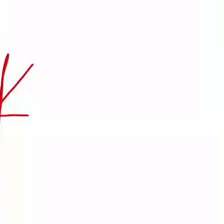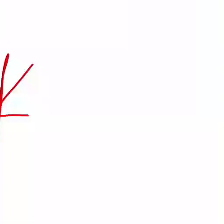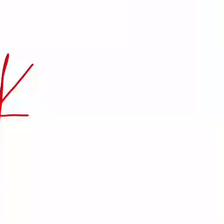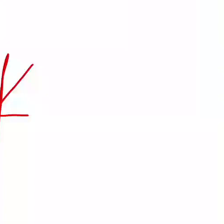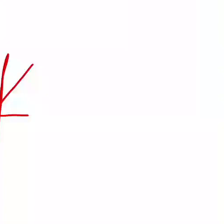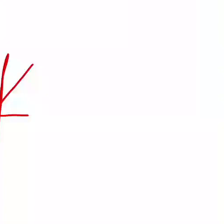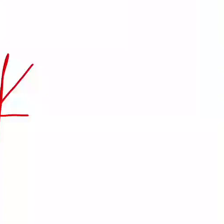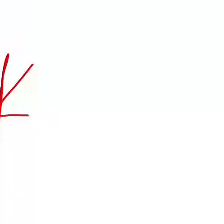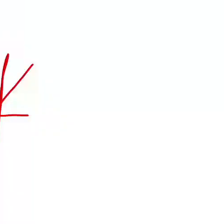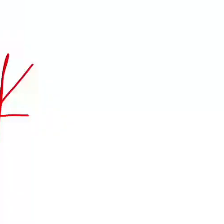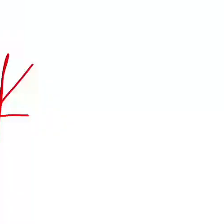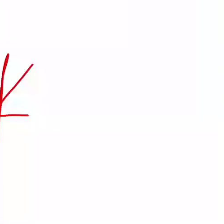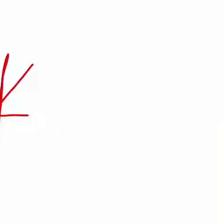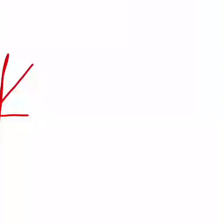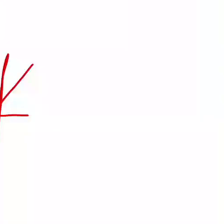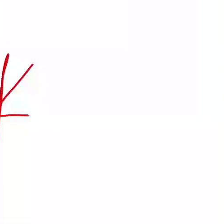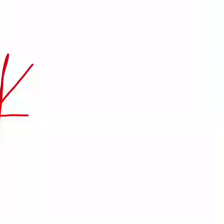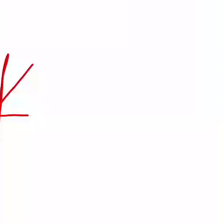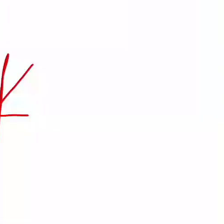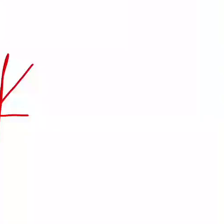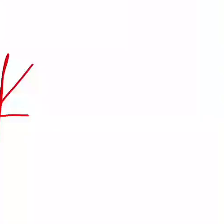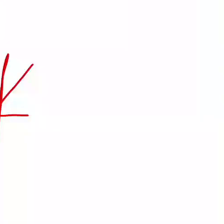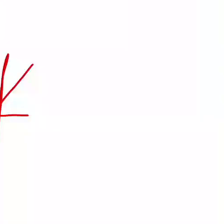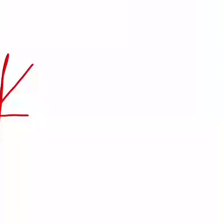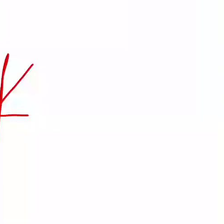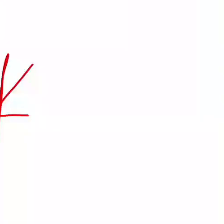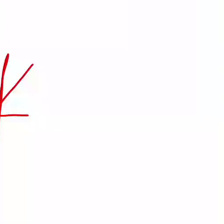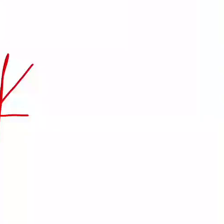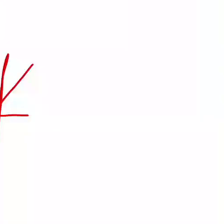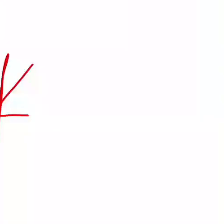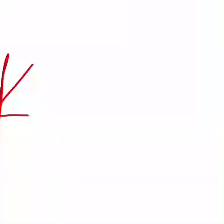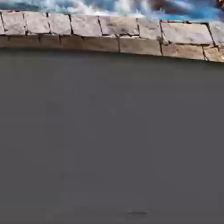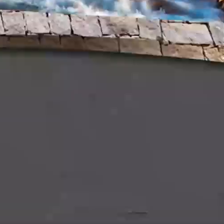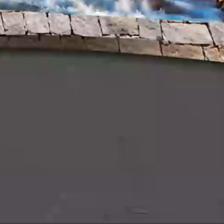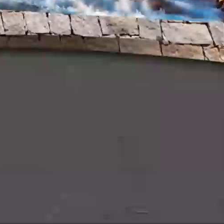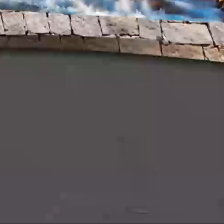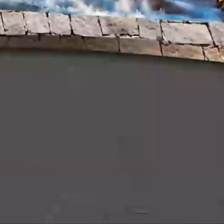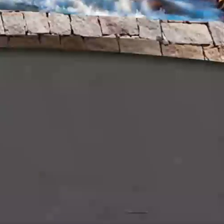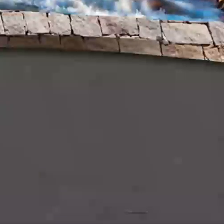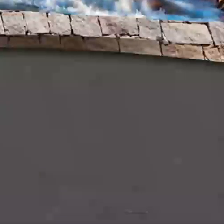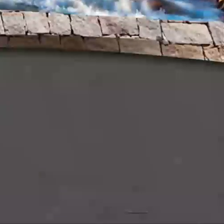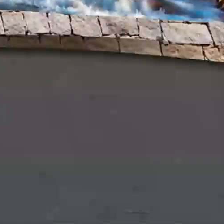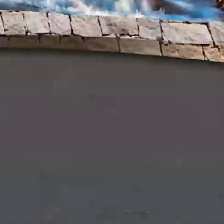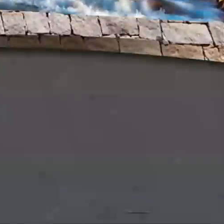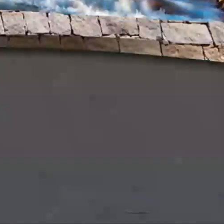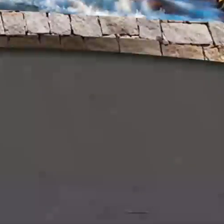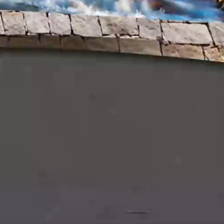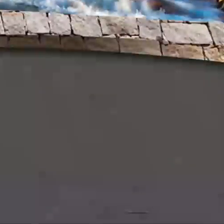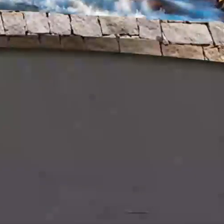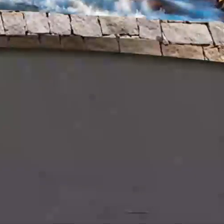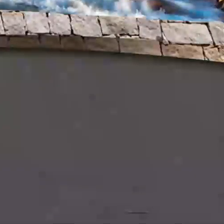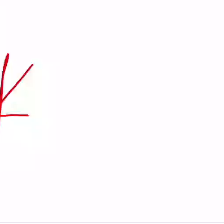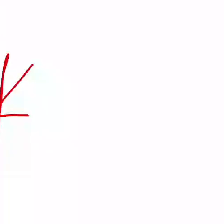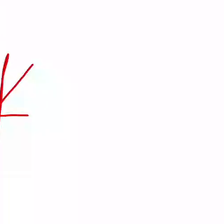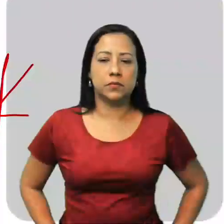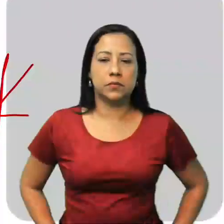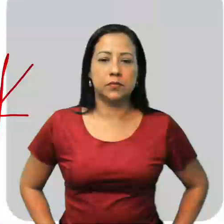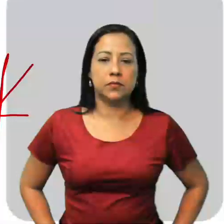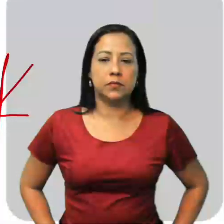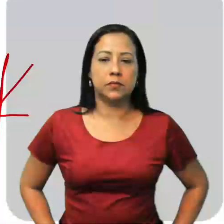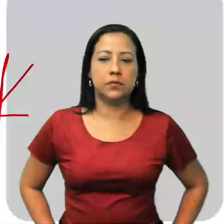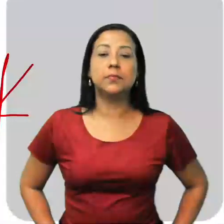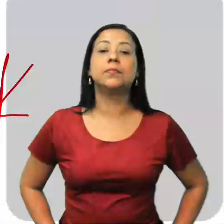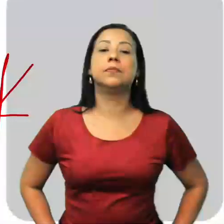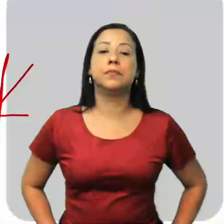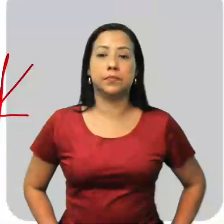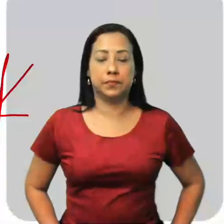positivo, tá? Portanto, eu fico sempre priorizando o Brasil por causa desse fator. Observa aqui na telinha agora, ó. Vem